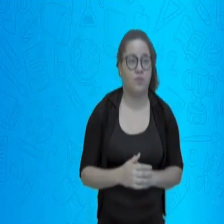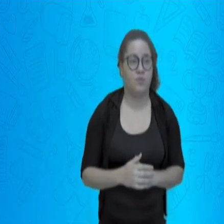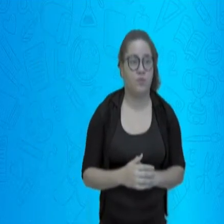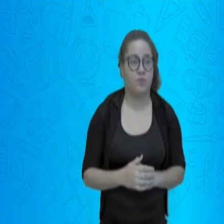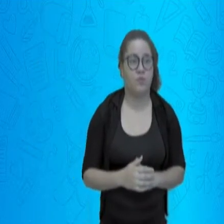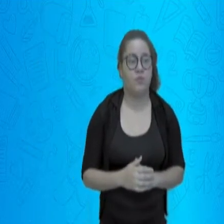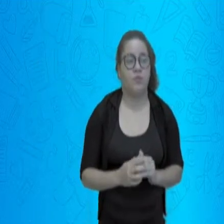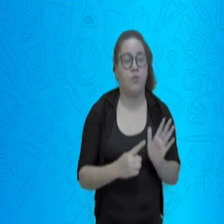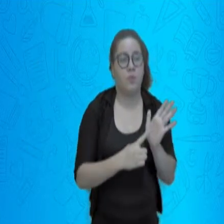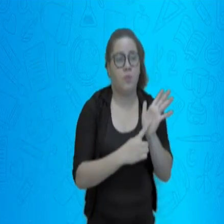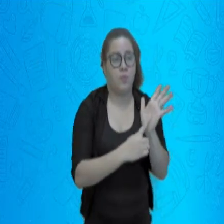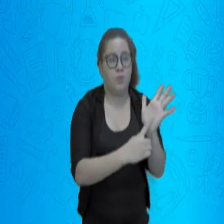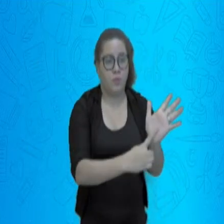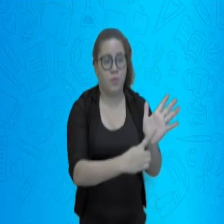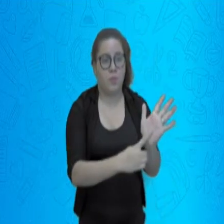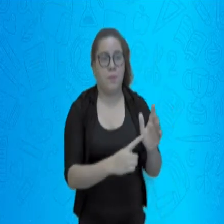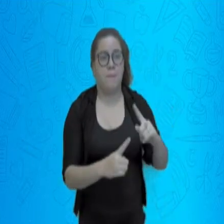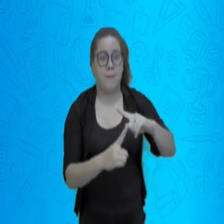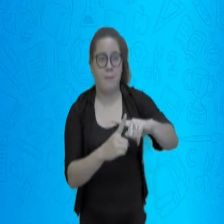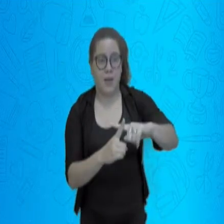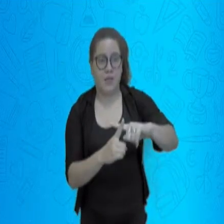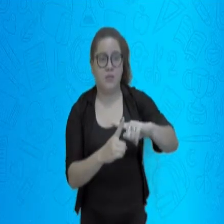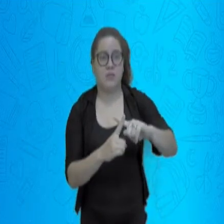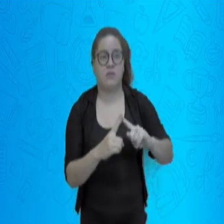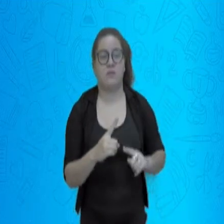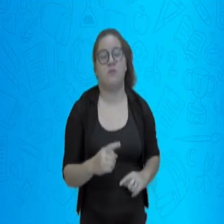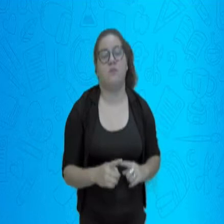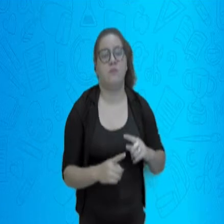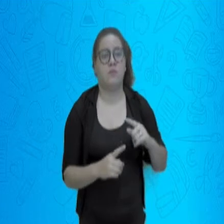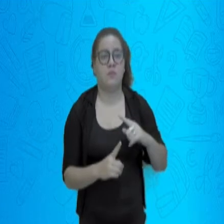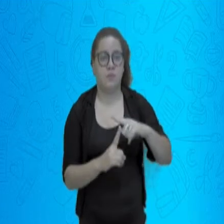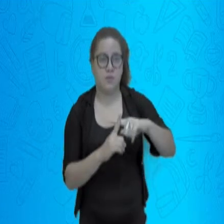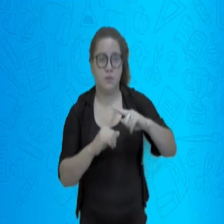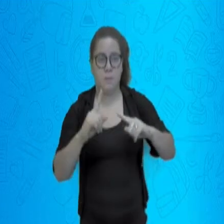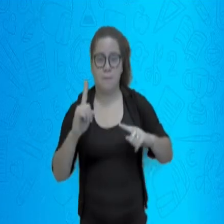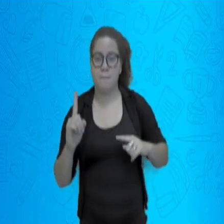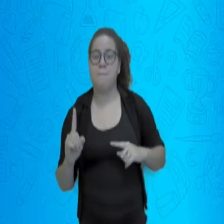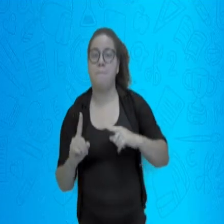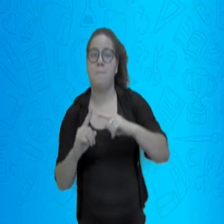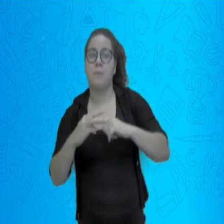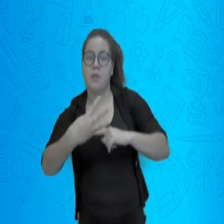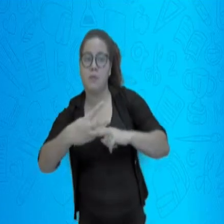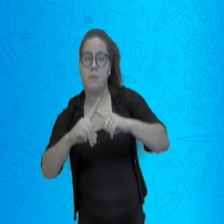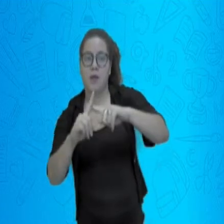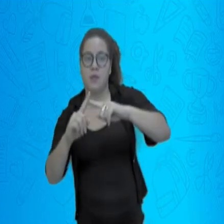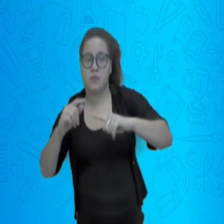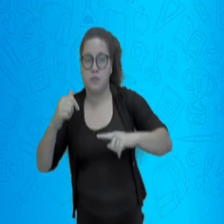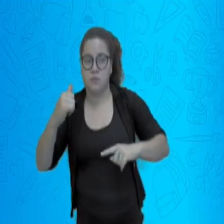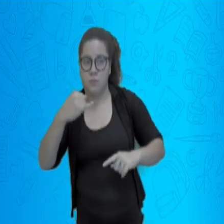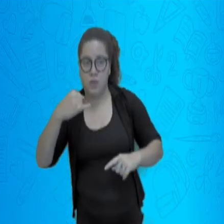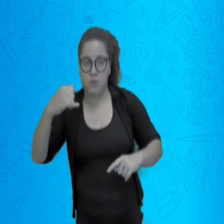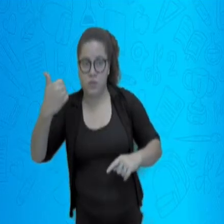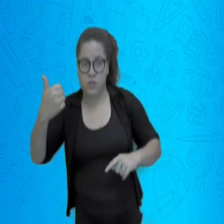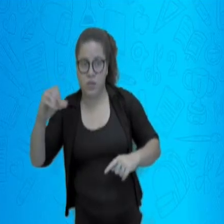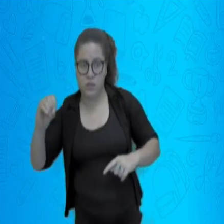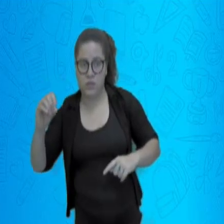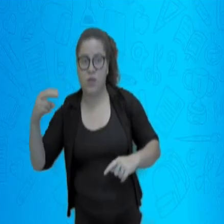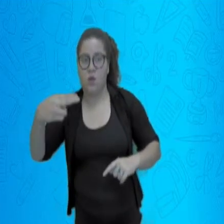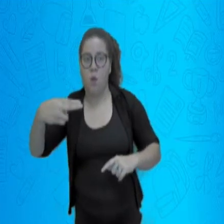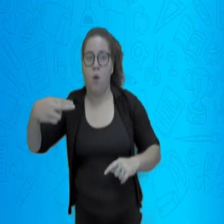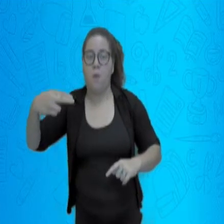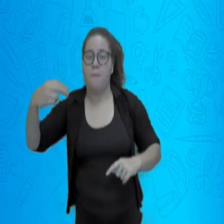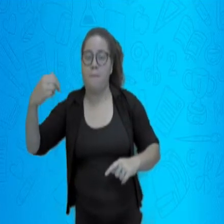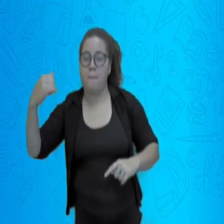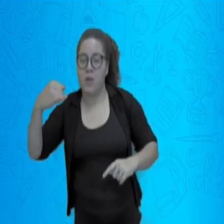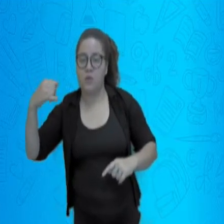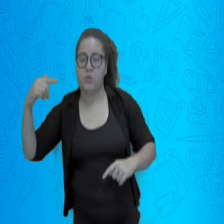está mostrando, olha, aqui mais 3 mais menos 10, olha o que que nós vimos. Deixa eu apagar aqui para ficar mais